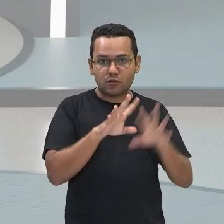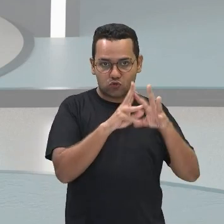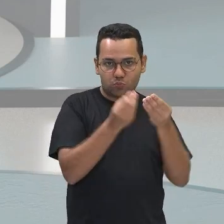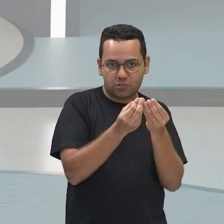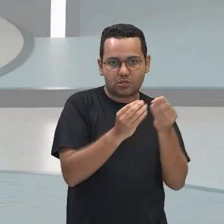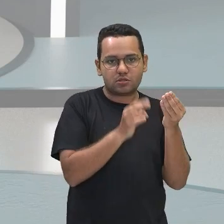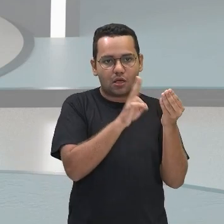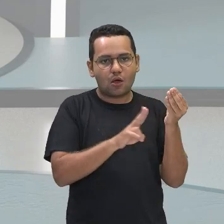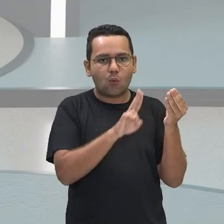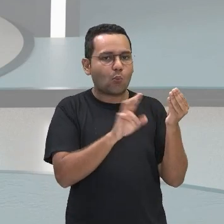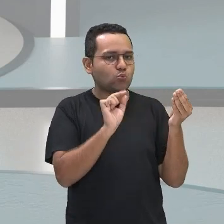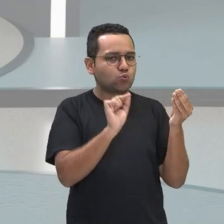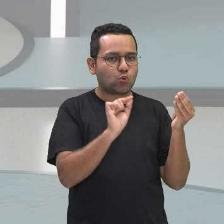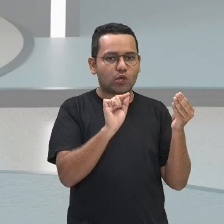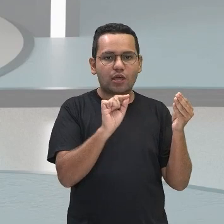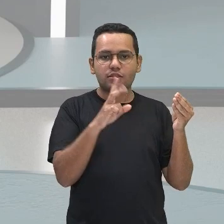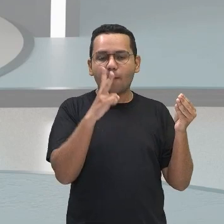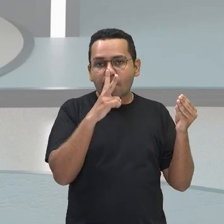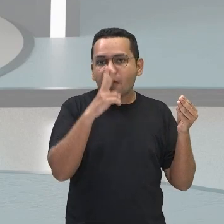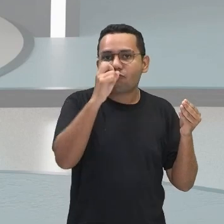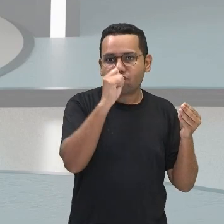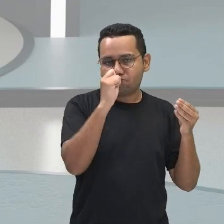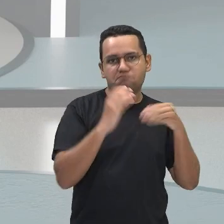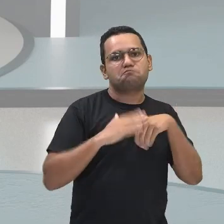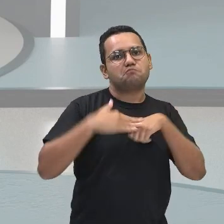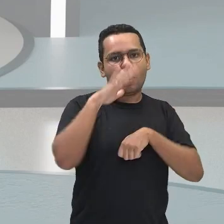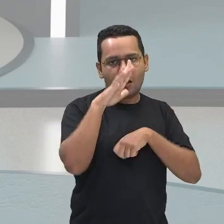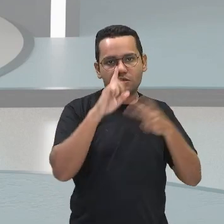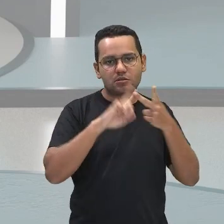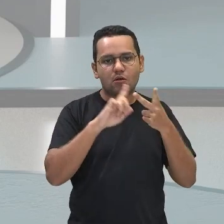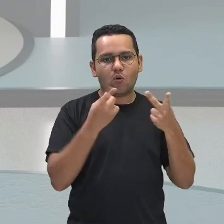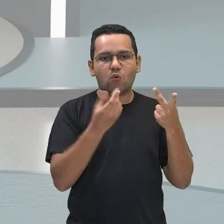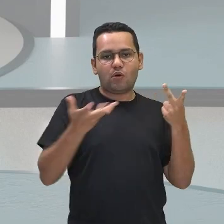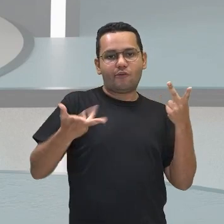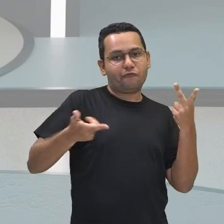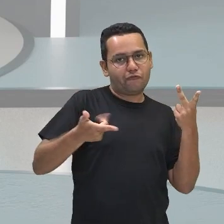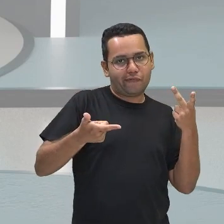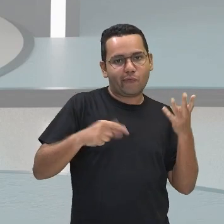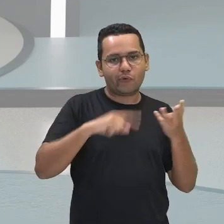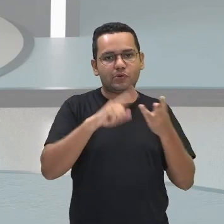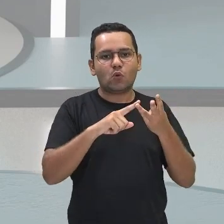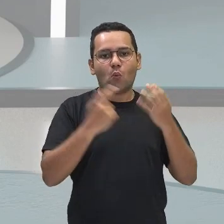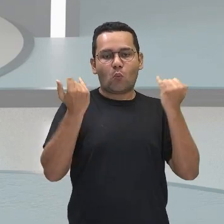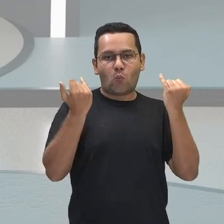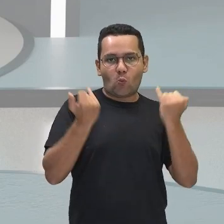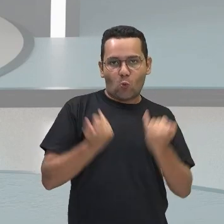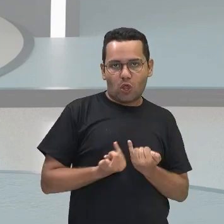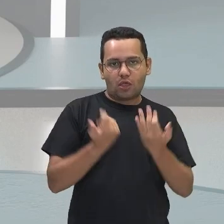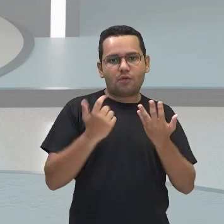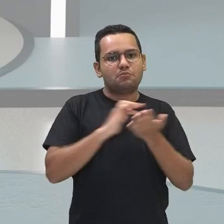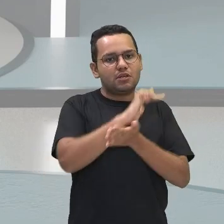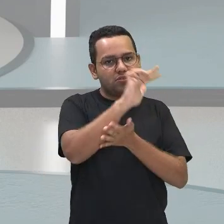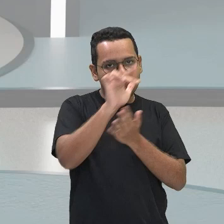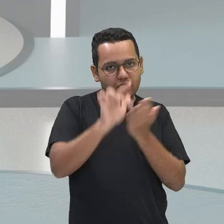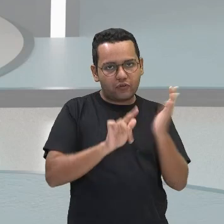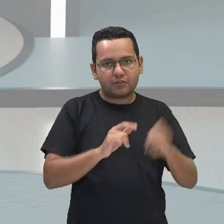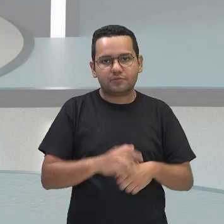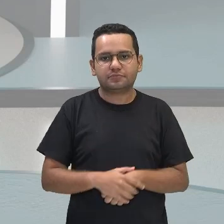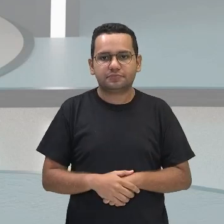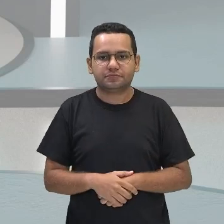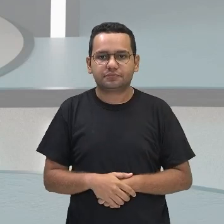rendimento, força, agilidade ou até mesmo perda de peso. O que acontece às vezes com